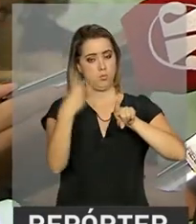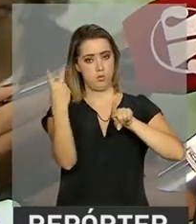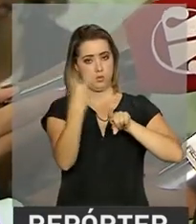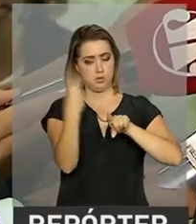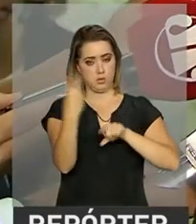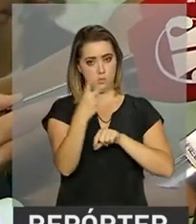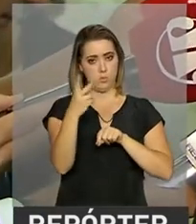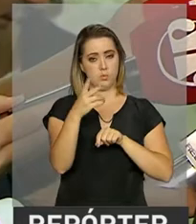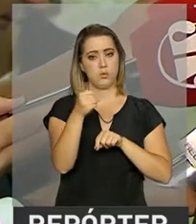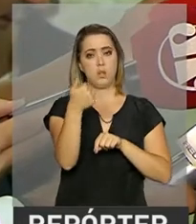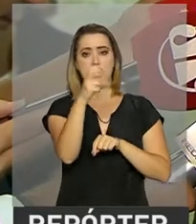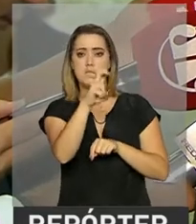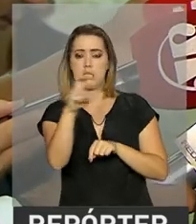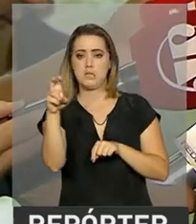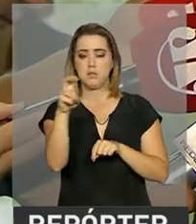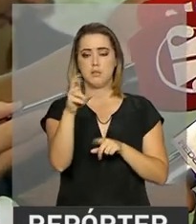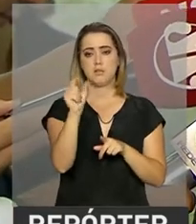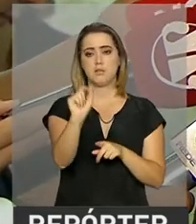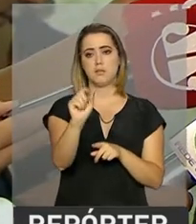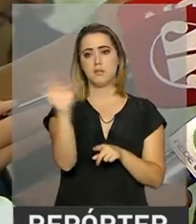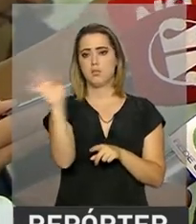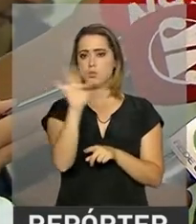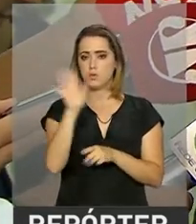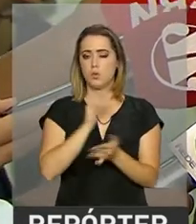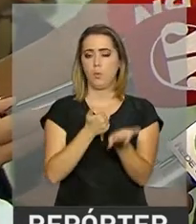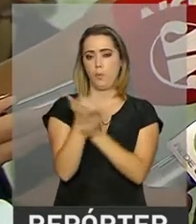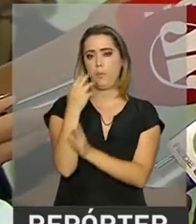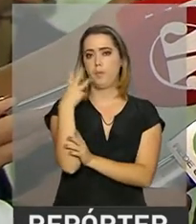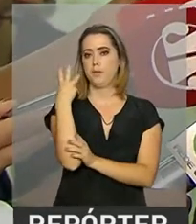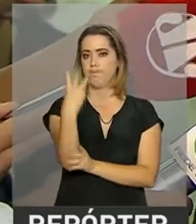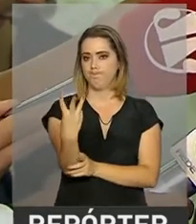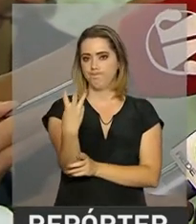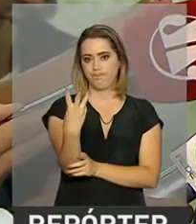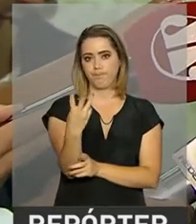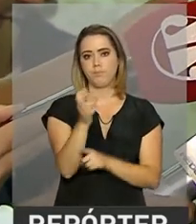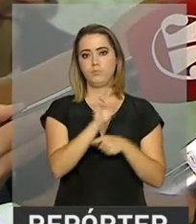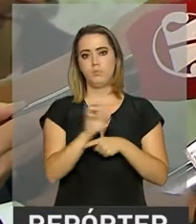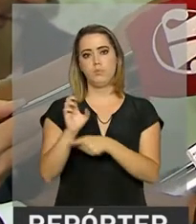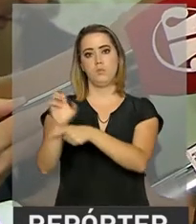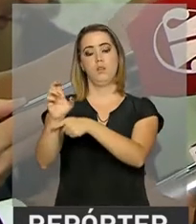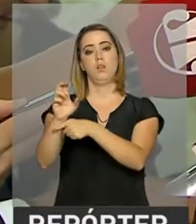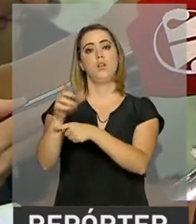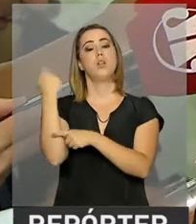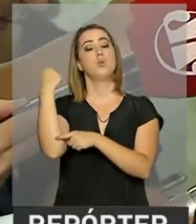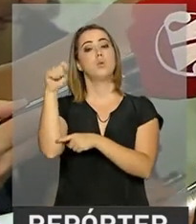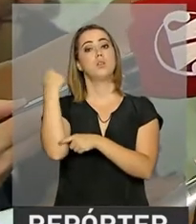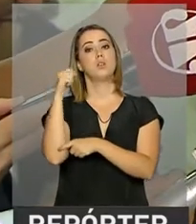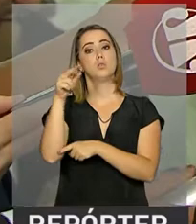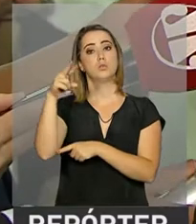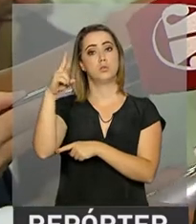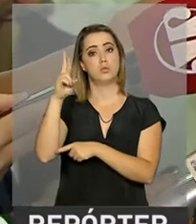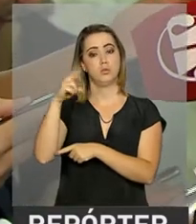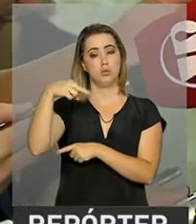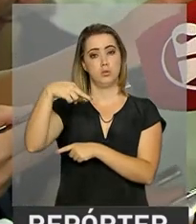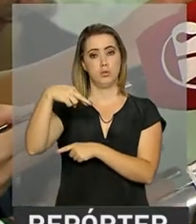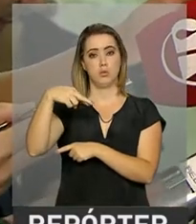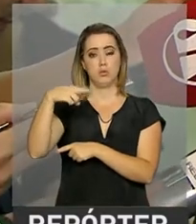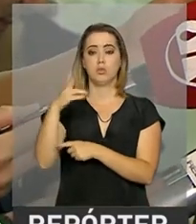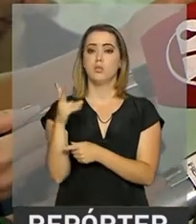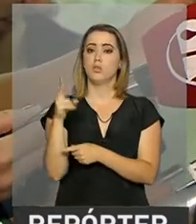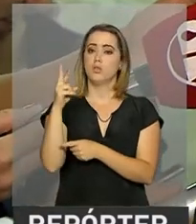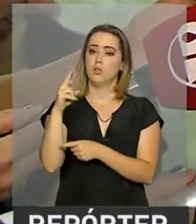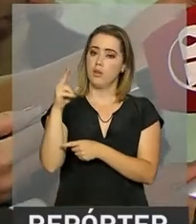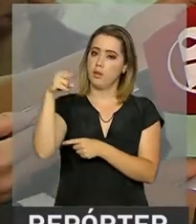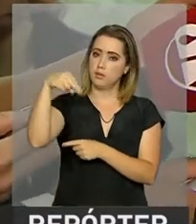já se inicia em três estados rio grande do sul e rio grande do norte e sergipe na sequência nesses